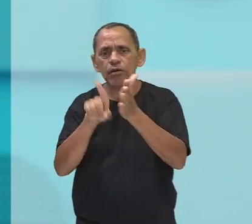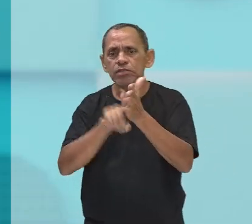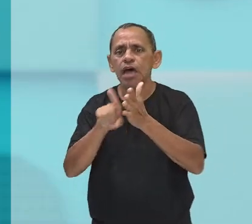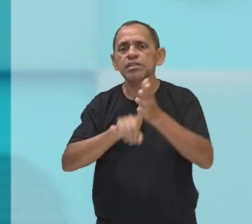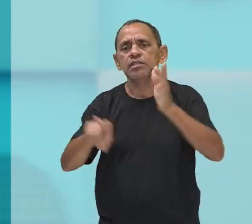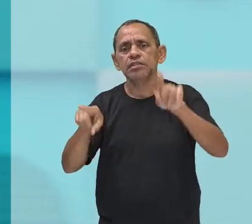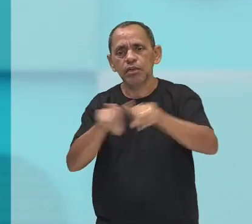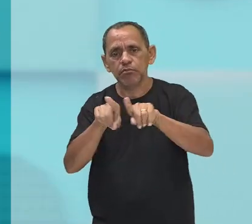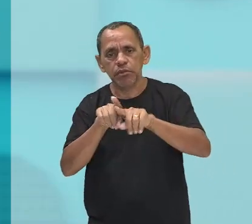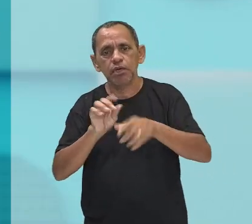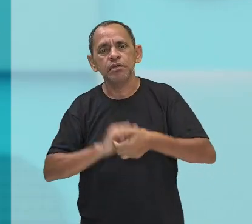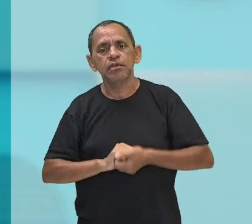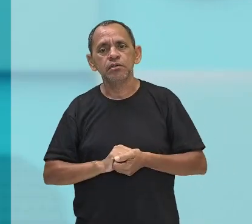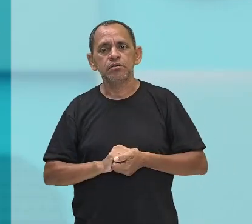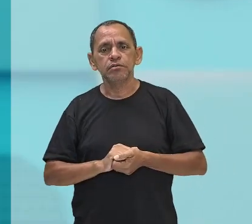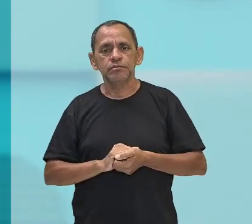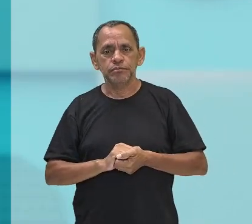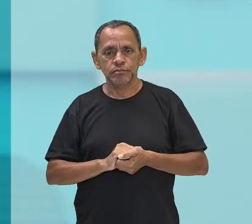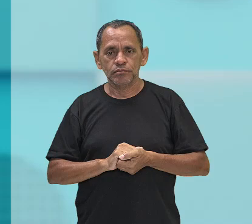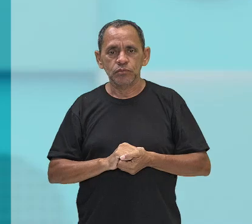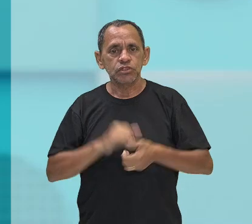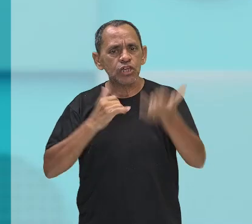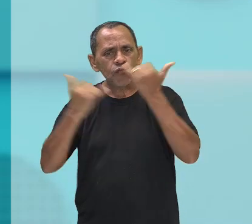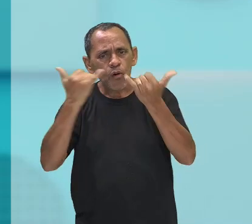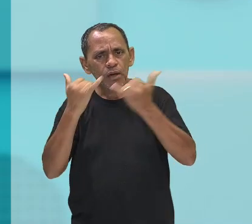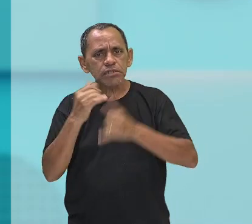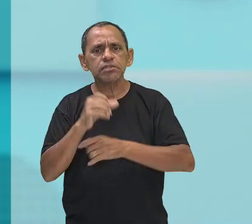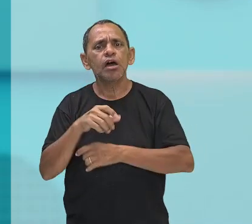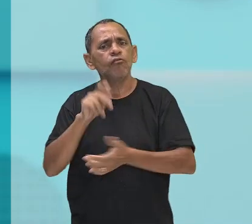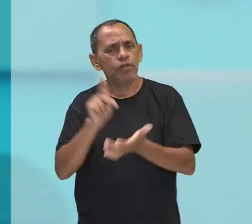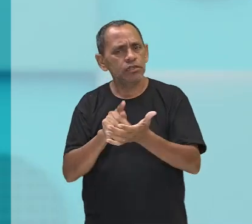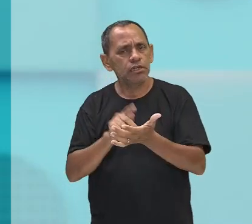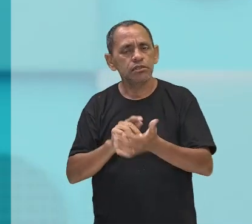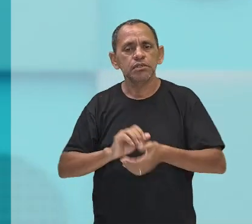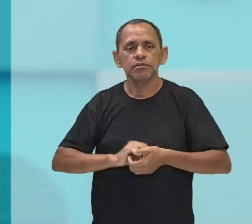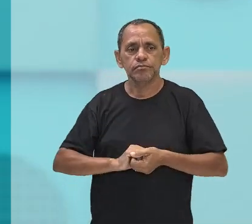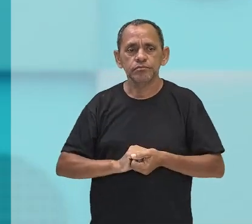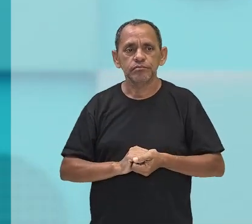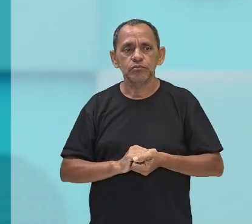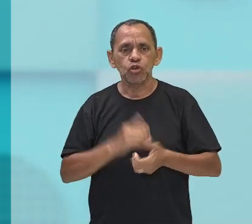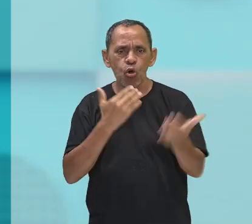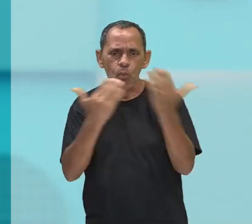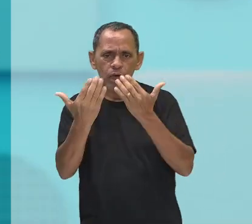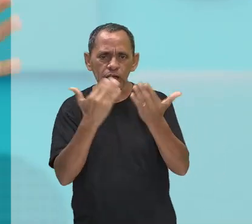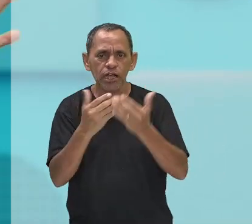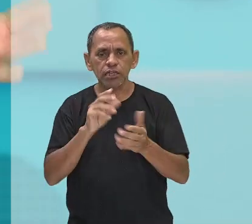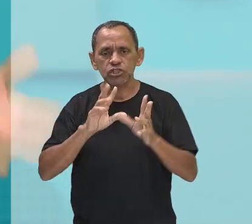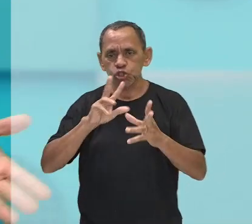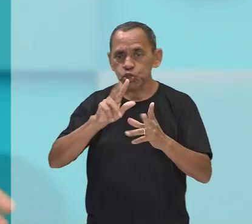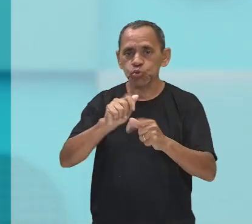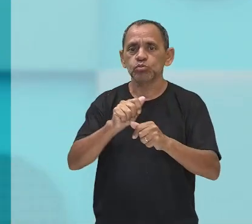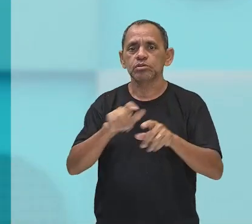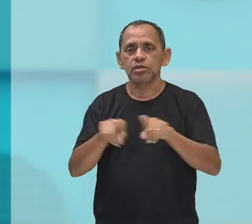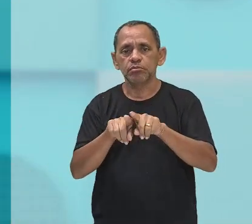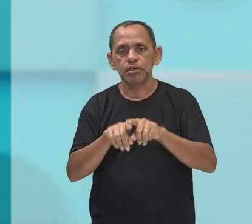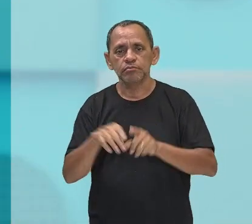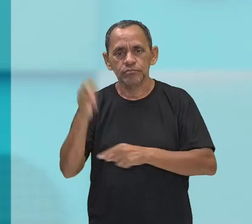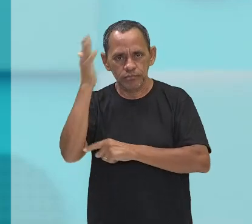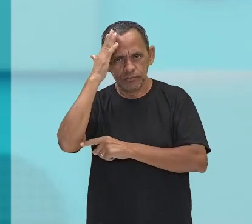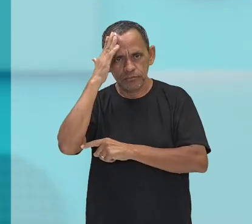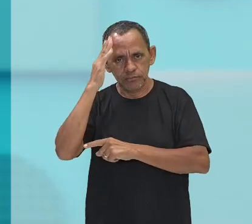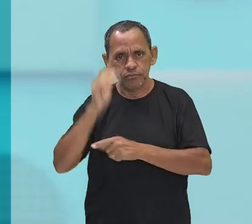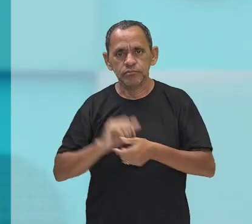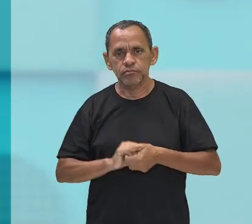bandeja. Realmente questionar se aquela informação vale a pena ou não, tá bom? Entendido então aqui o que é opinar e o